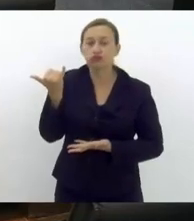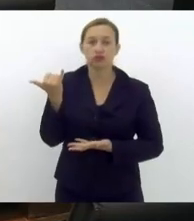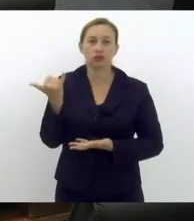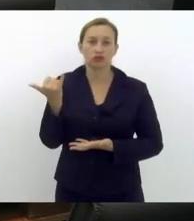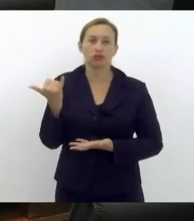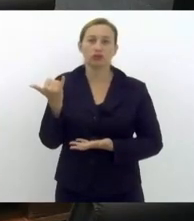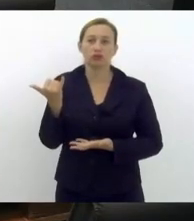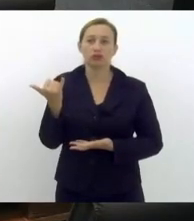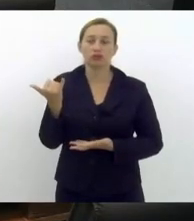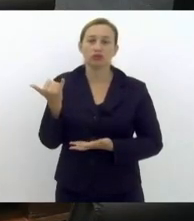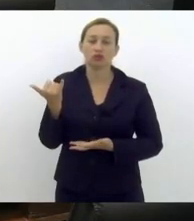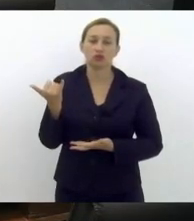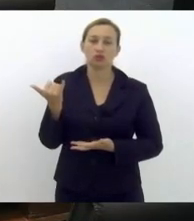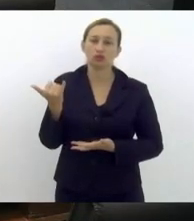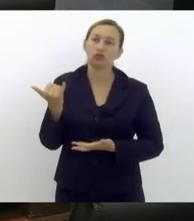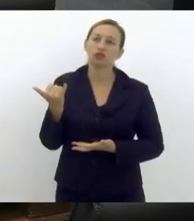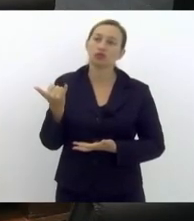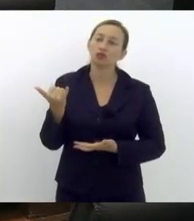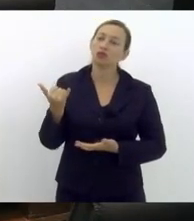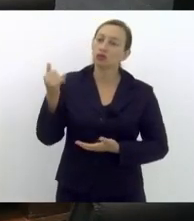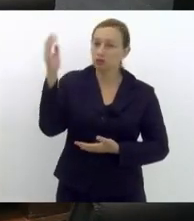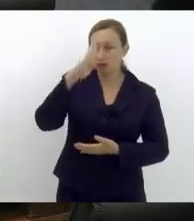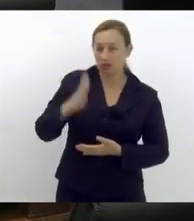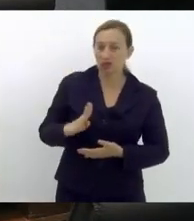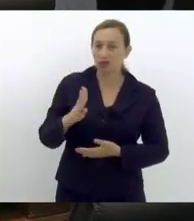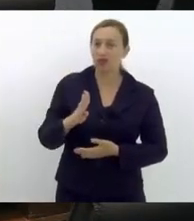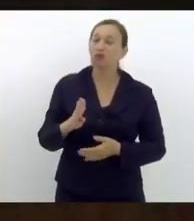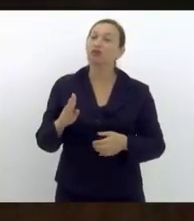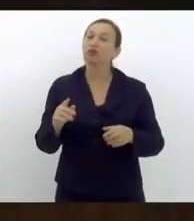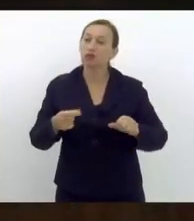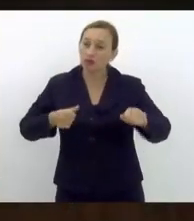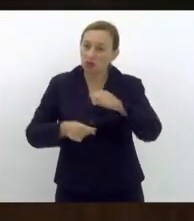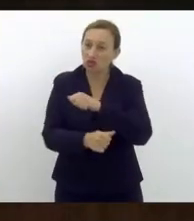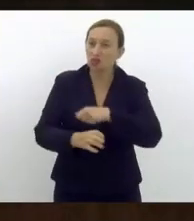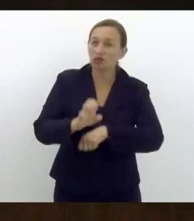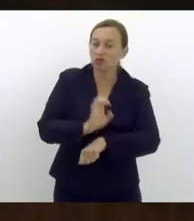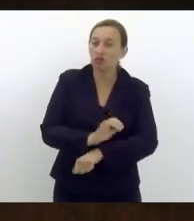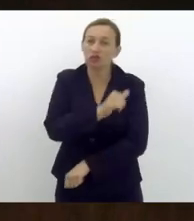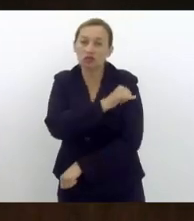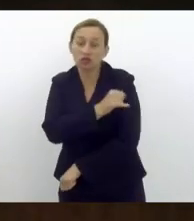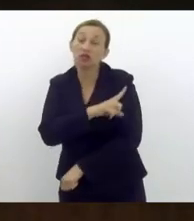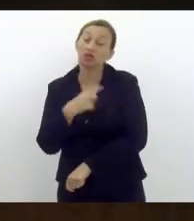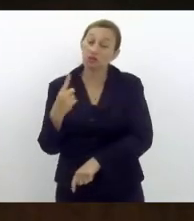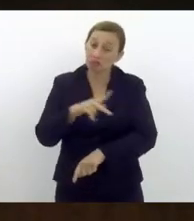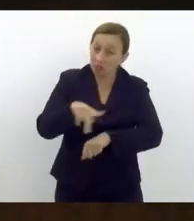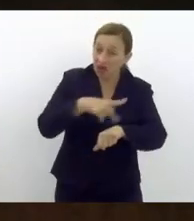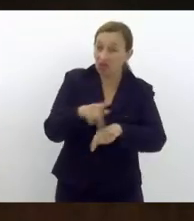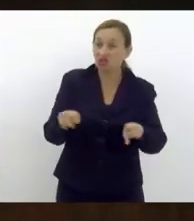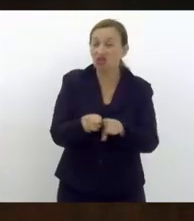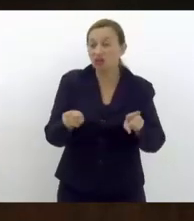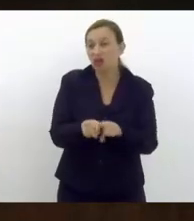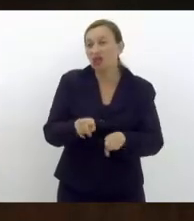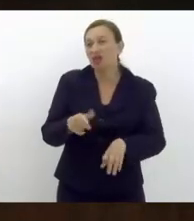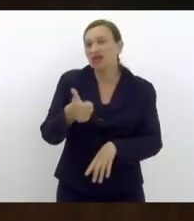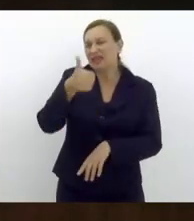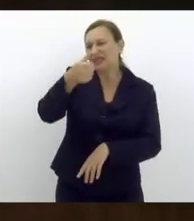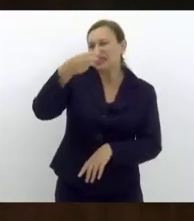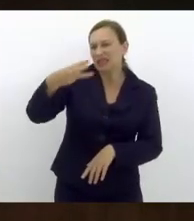promoção do investimento em nosso estado aqui do Rio de Janeiro e do nosso país também. A taxa atual é de